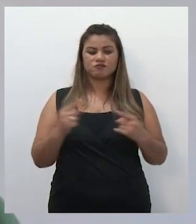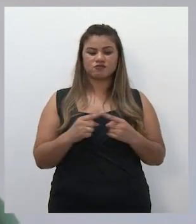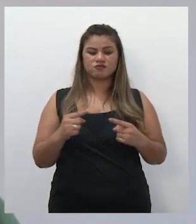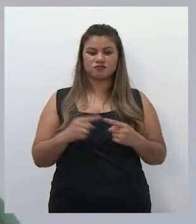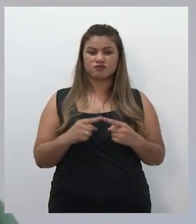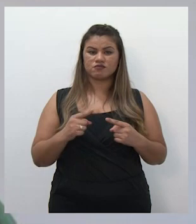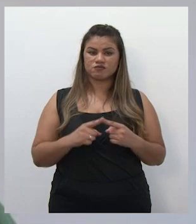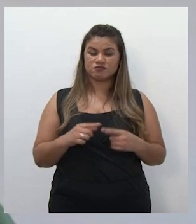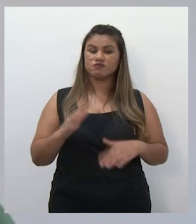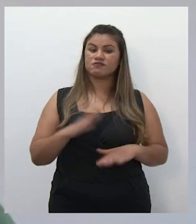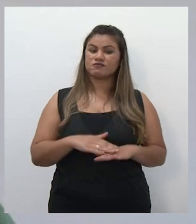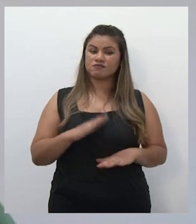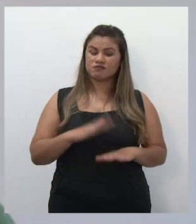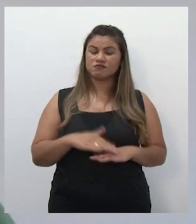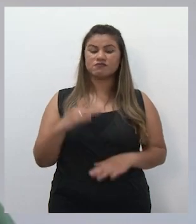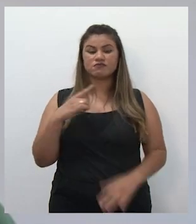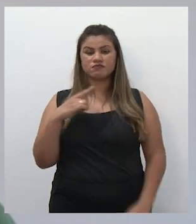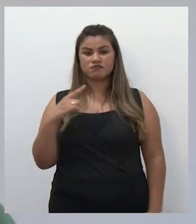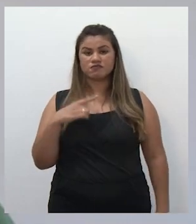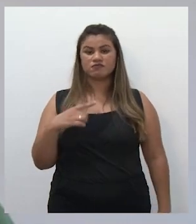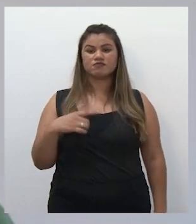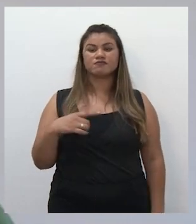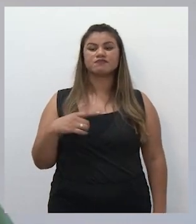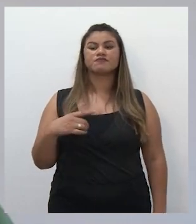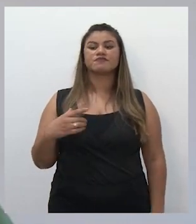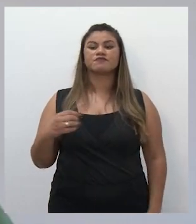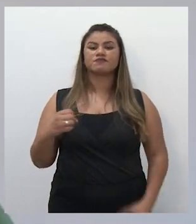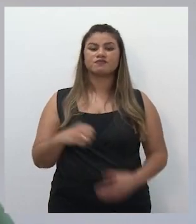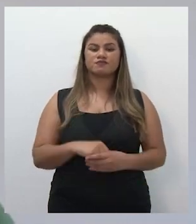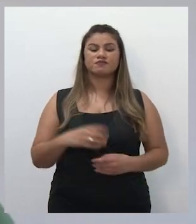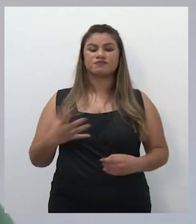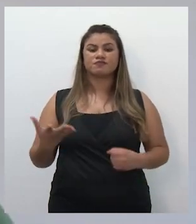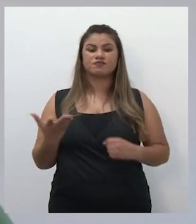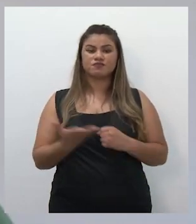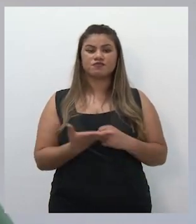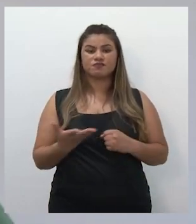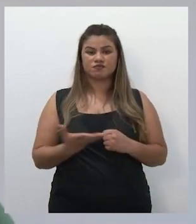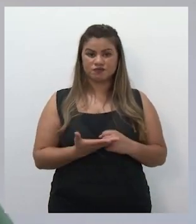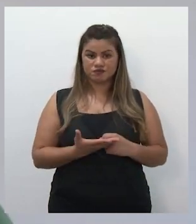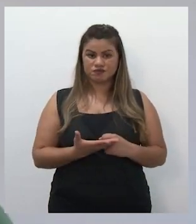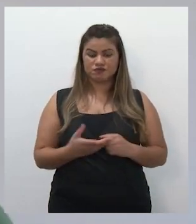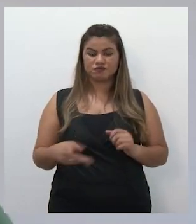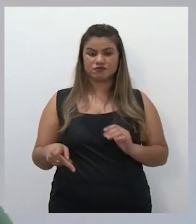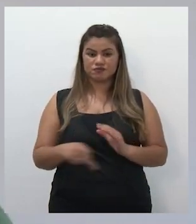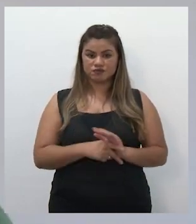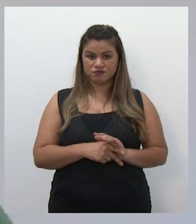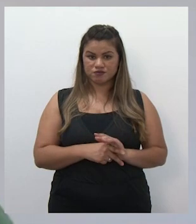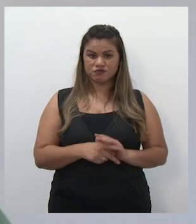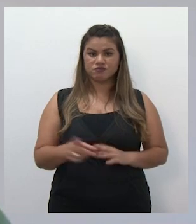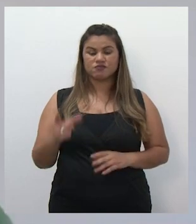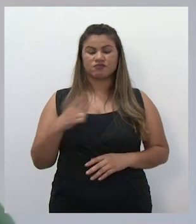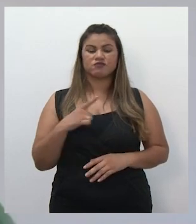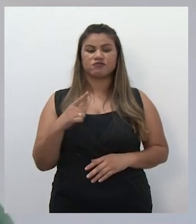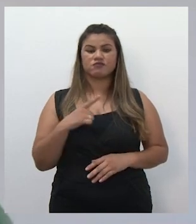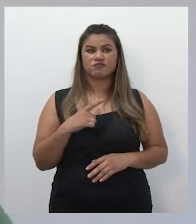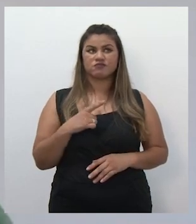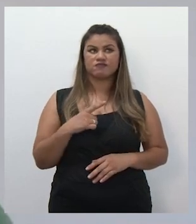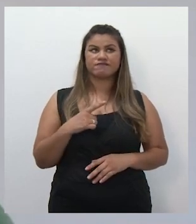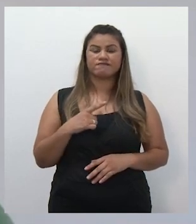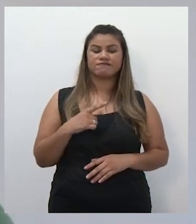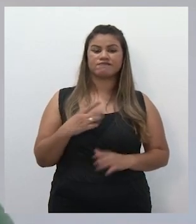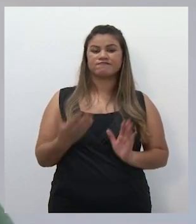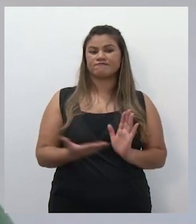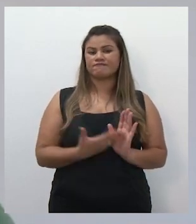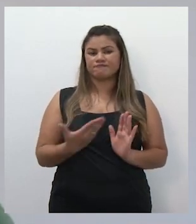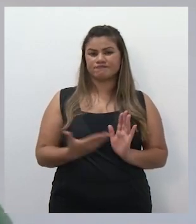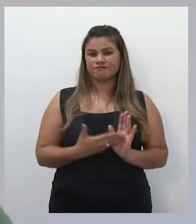de prático realmente. O material para o ensino médio, ele vai trazer não um